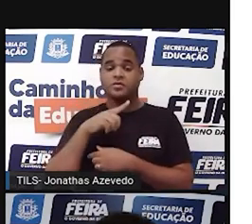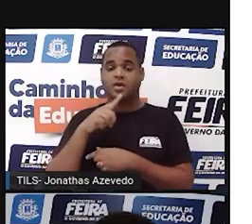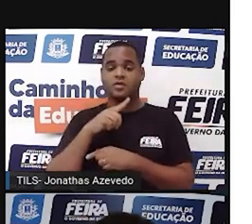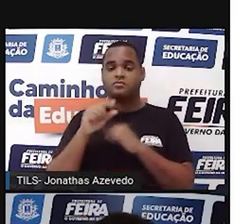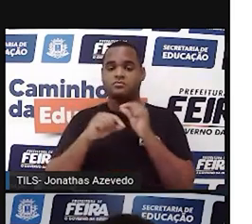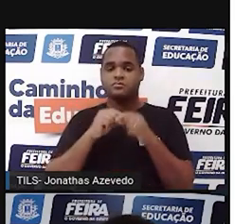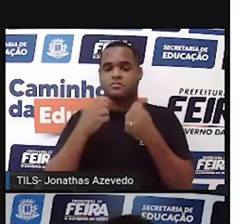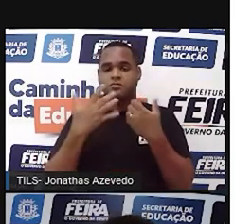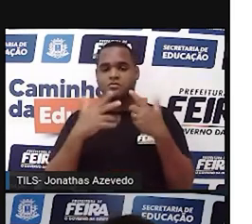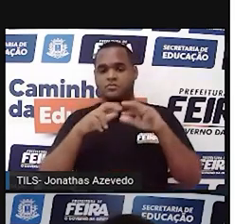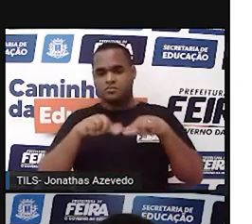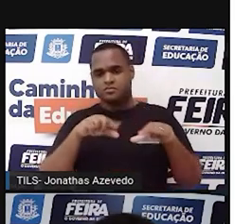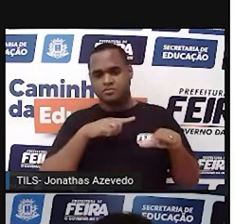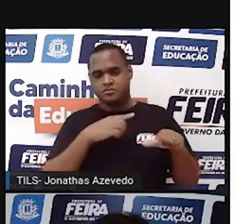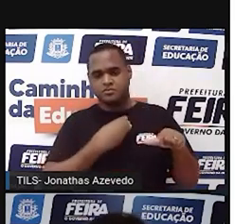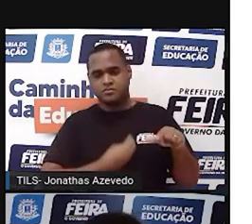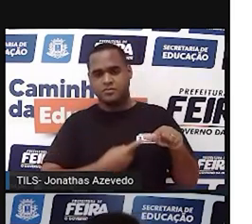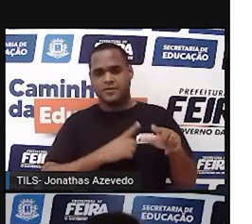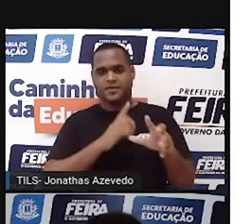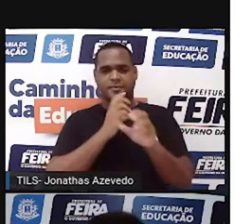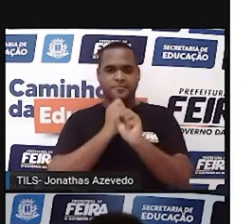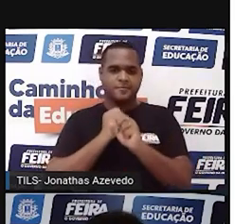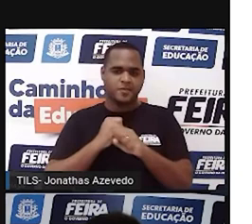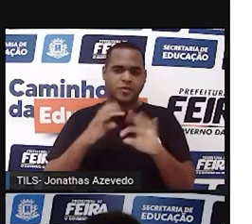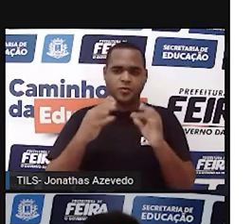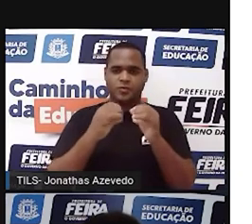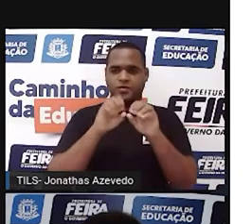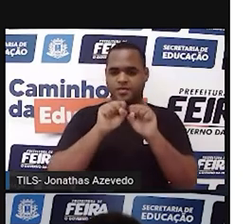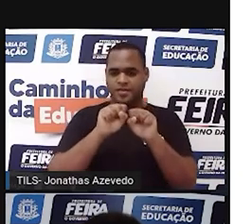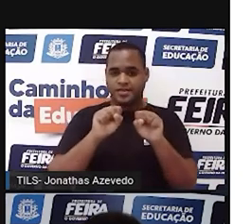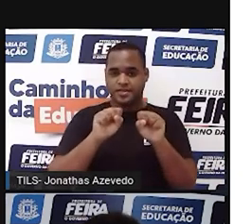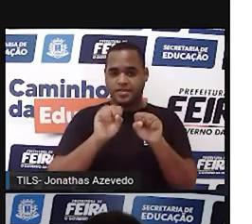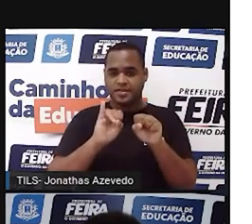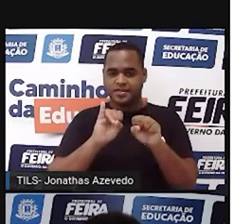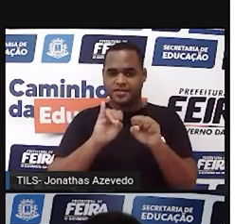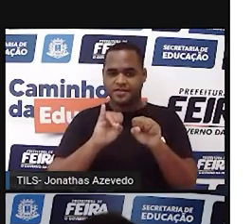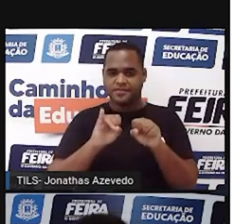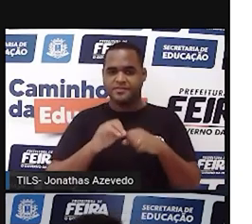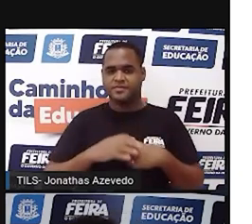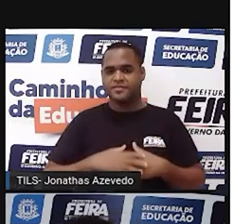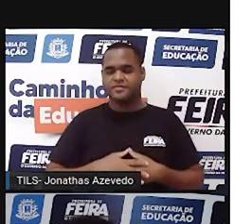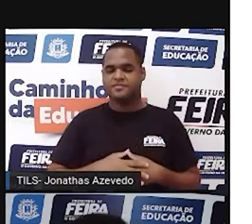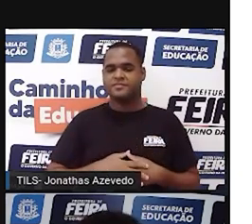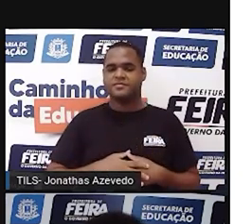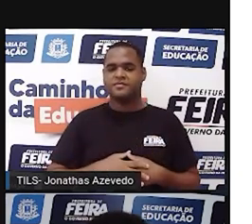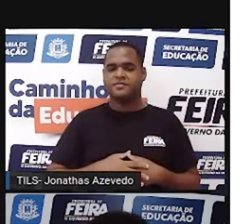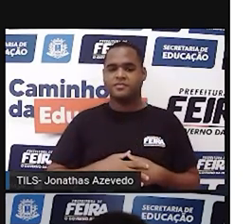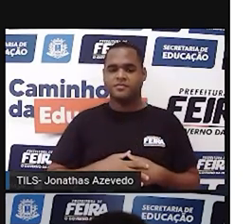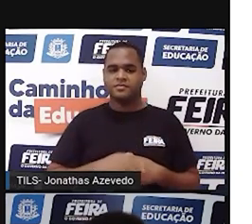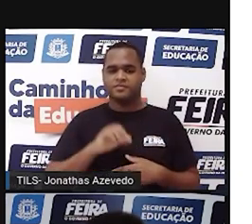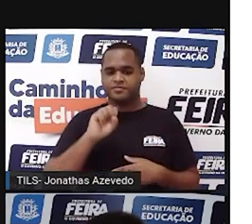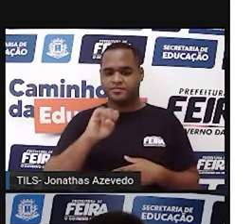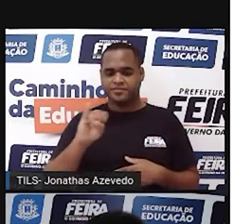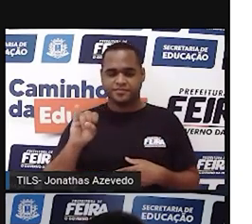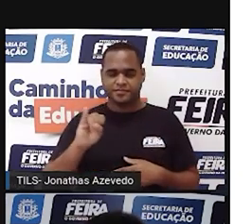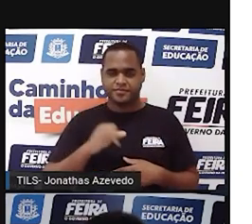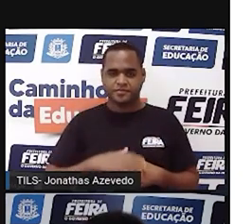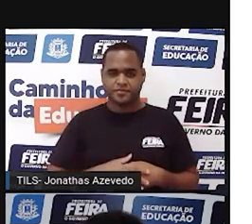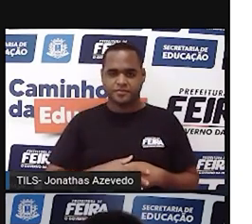que estão lá catalogados pelo Sistema Internacional de Unidades ou apenas